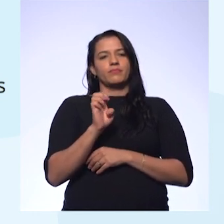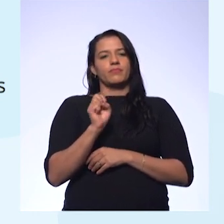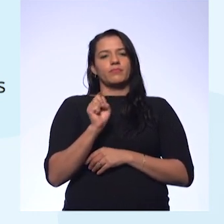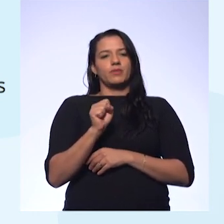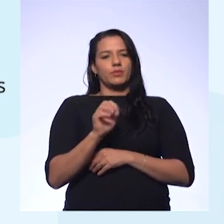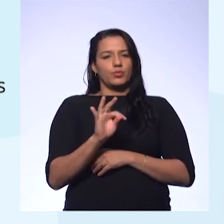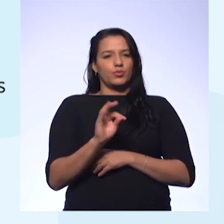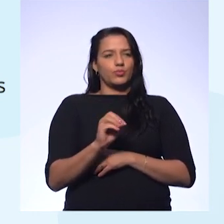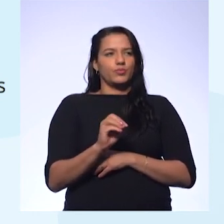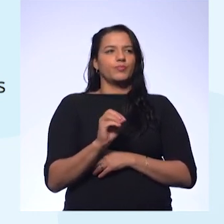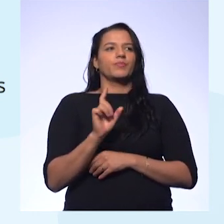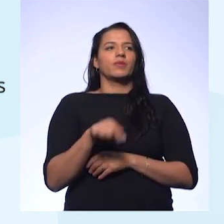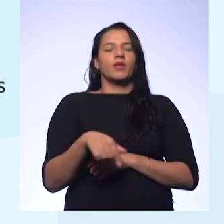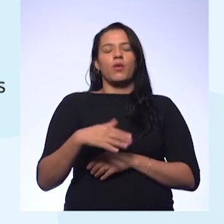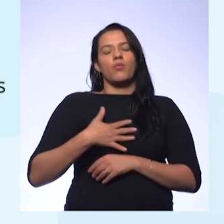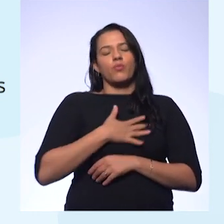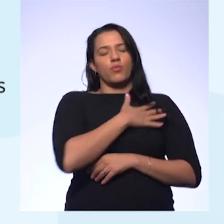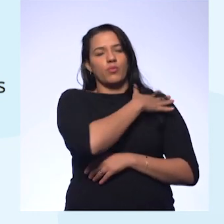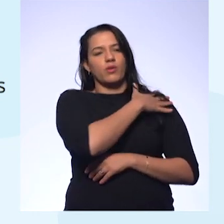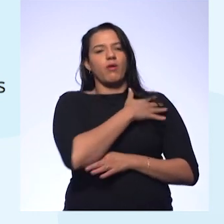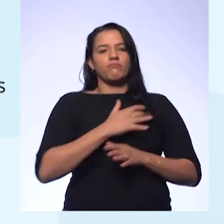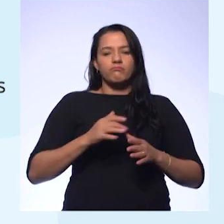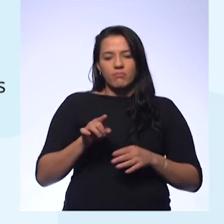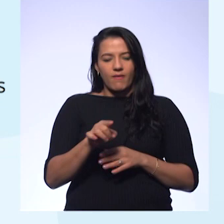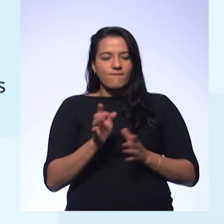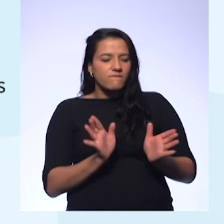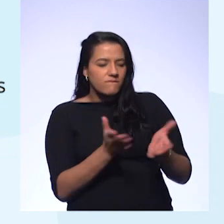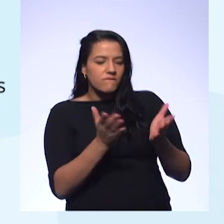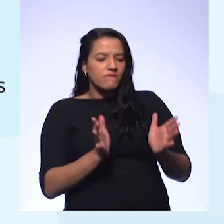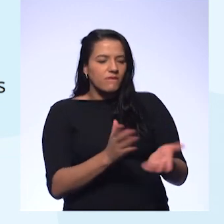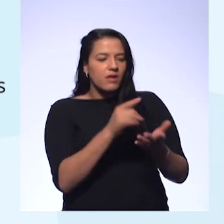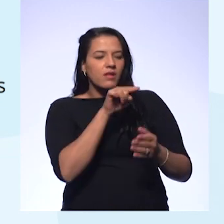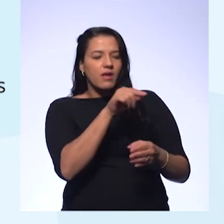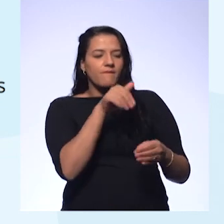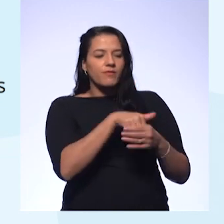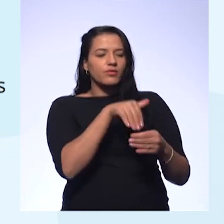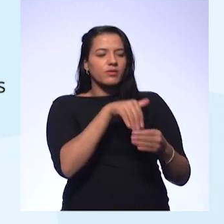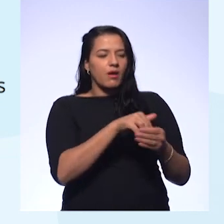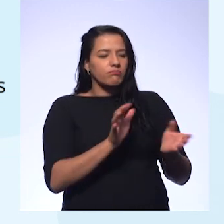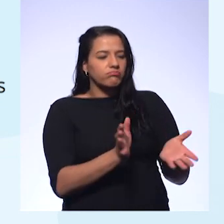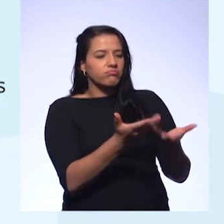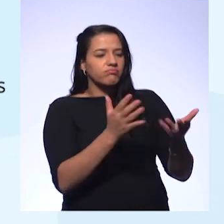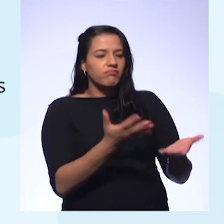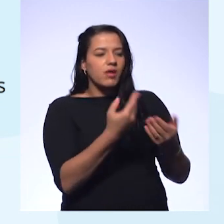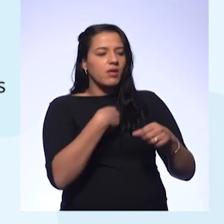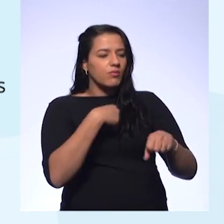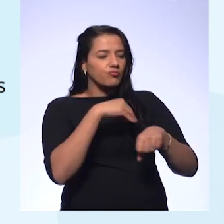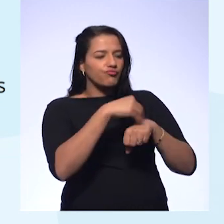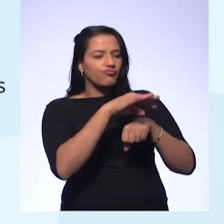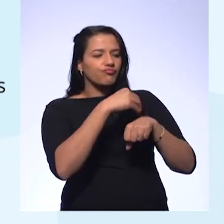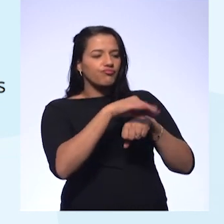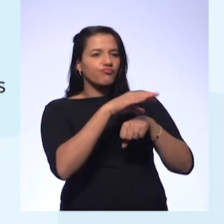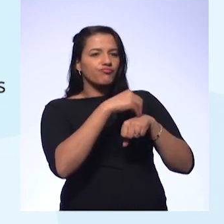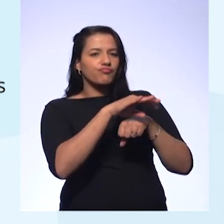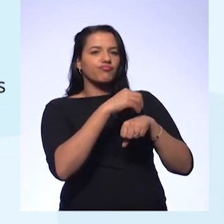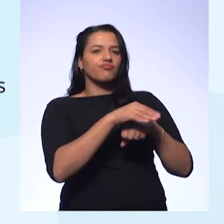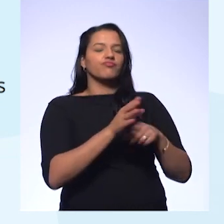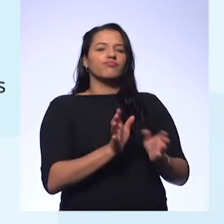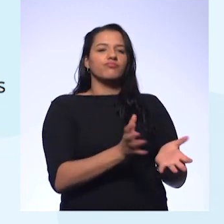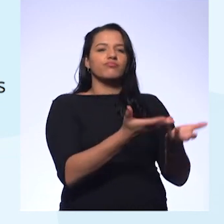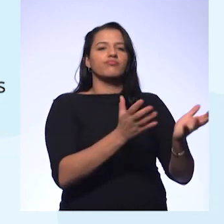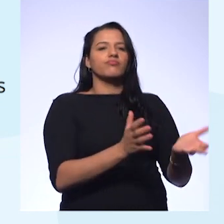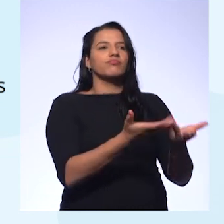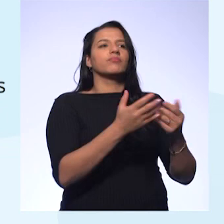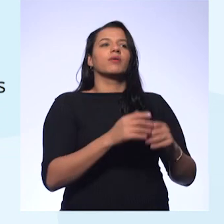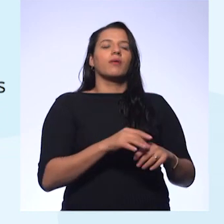coronel, ele influencia as pessoas a votarem naquele candidato que ele indica. E muitas vezes essa palavra influência a gente até